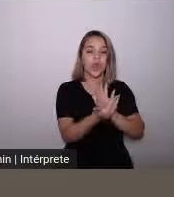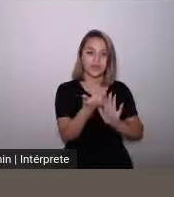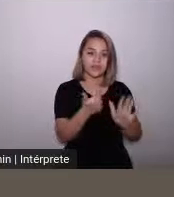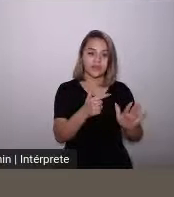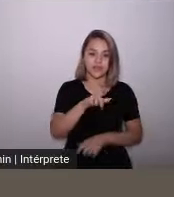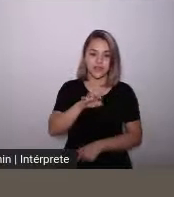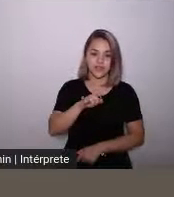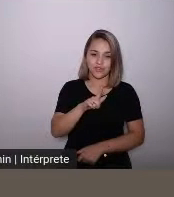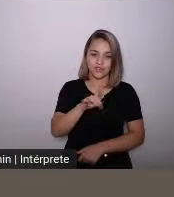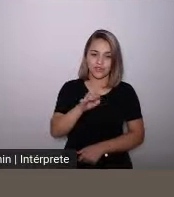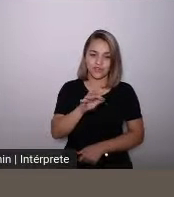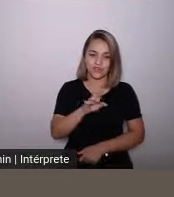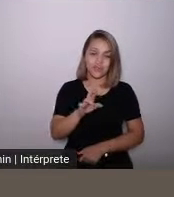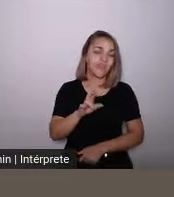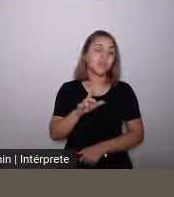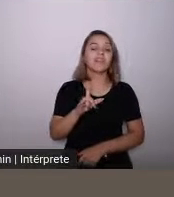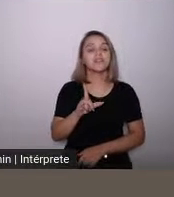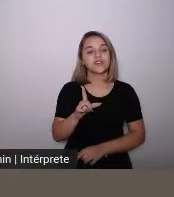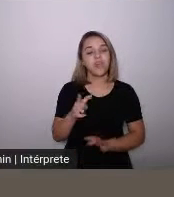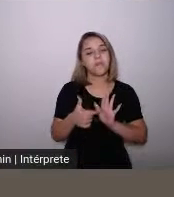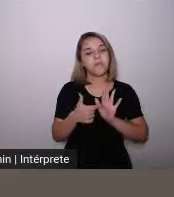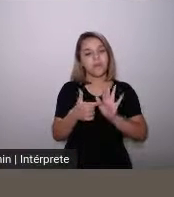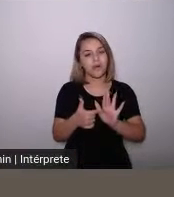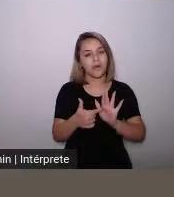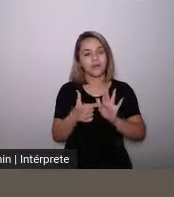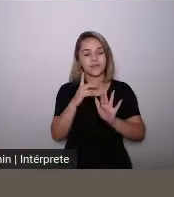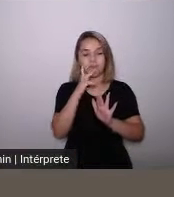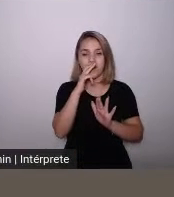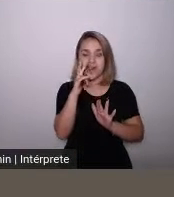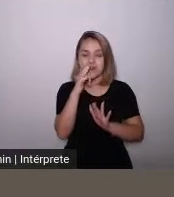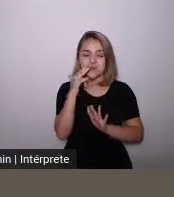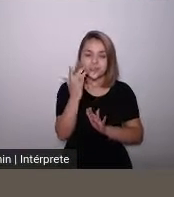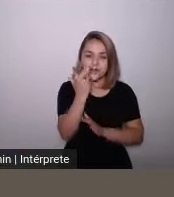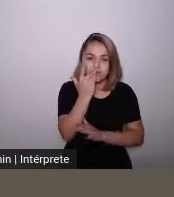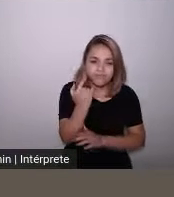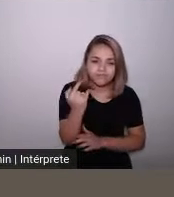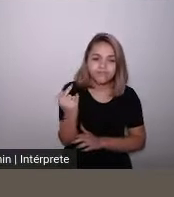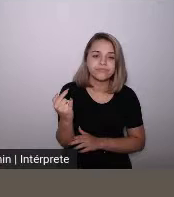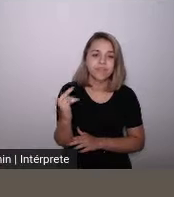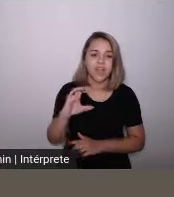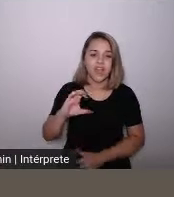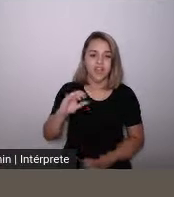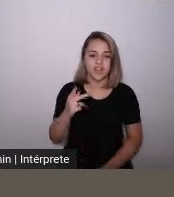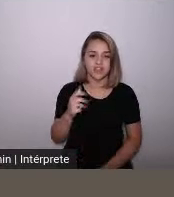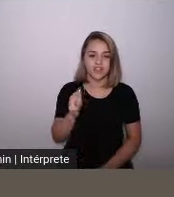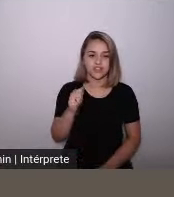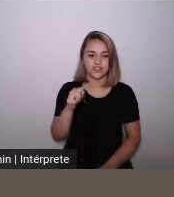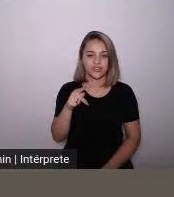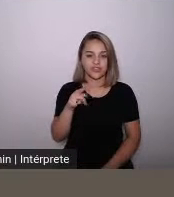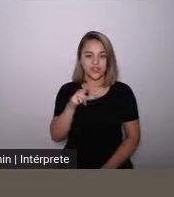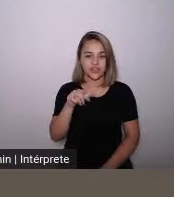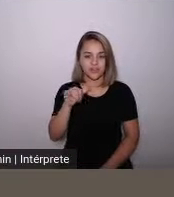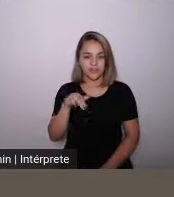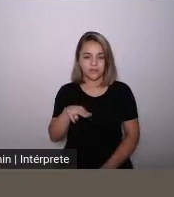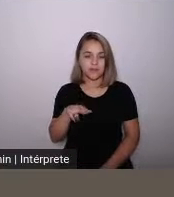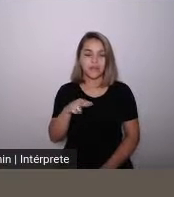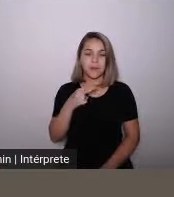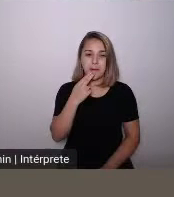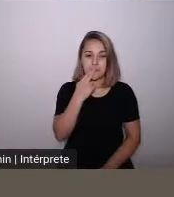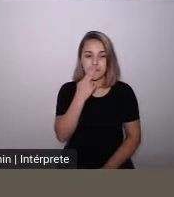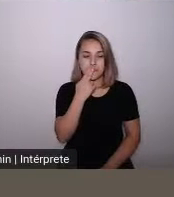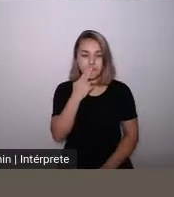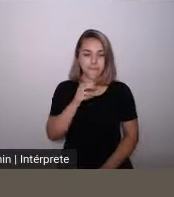chamamento ao Chaplin, né, essa tentativa de transformar Chaplin num companheiro de luta, digamos